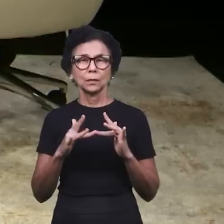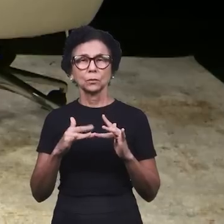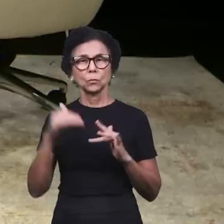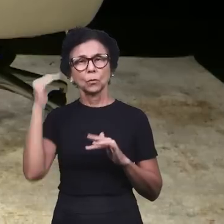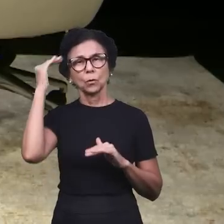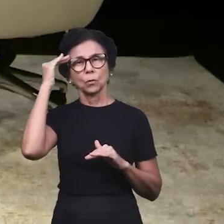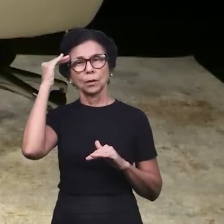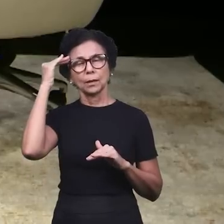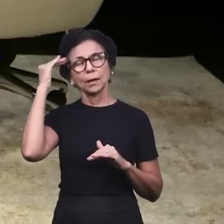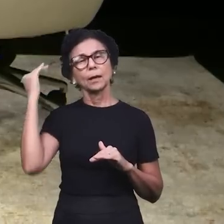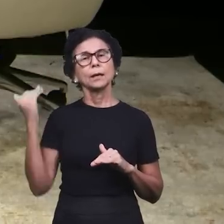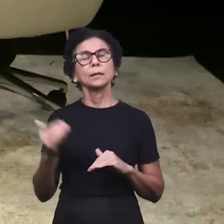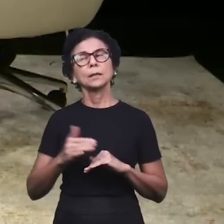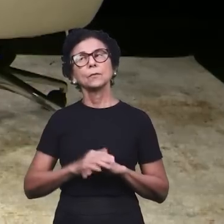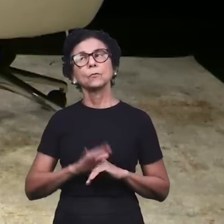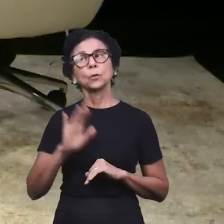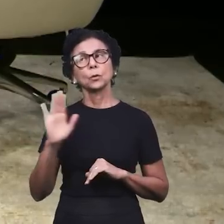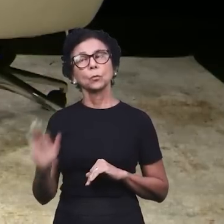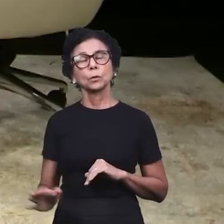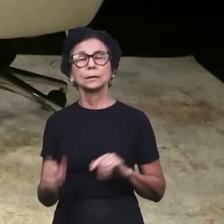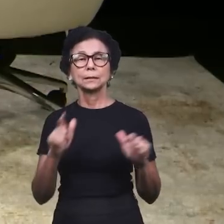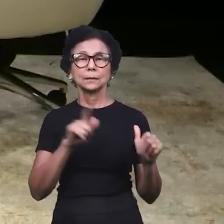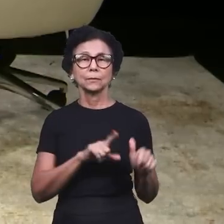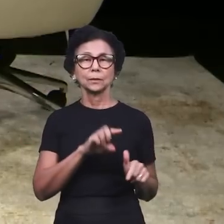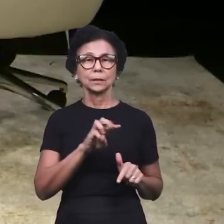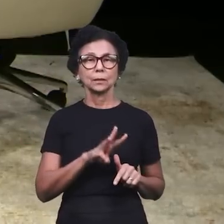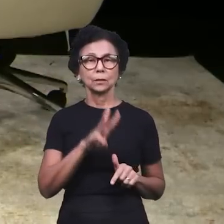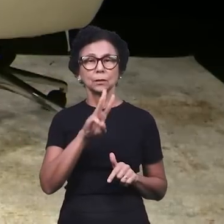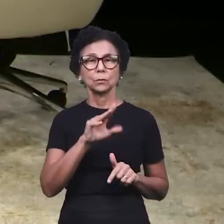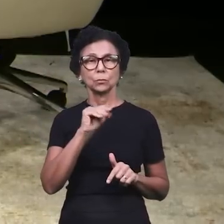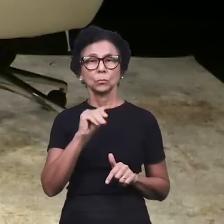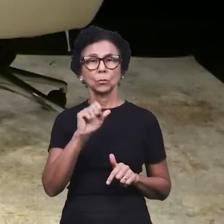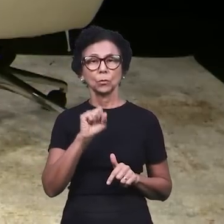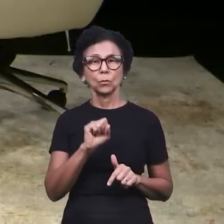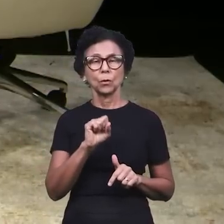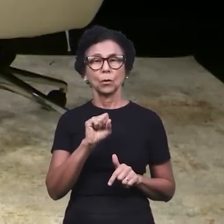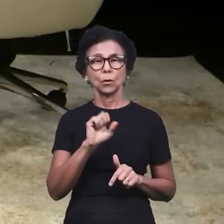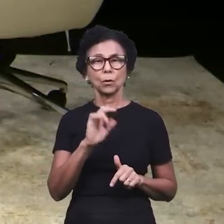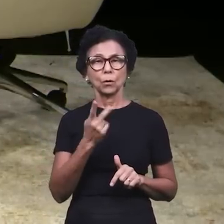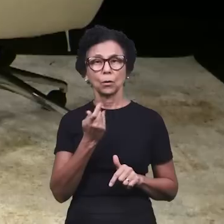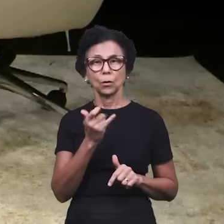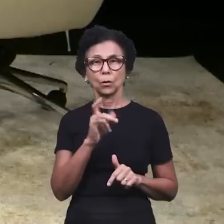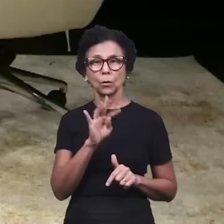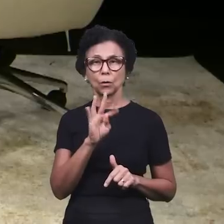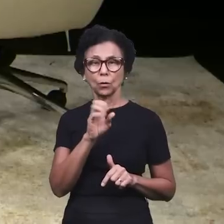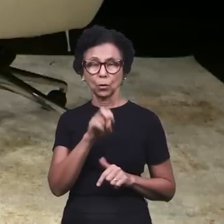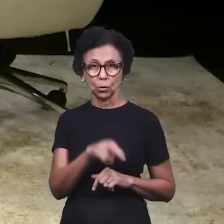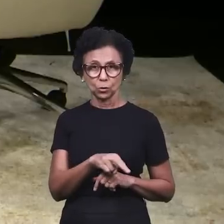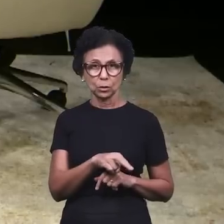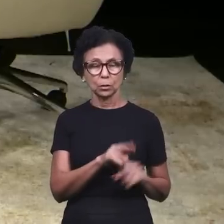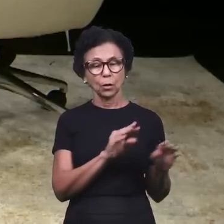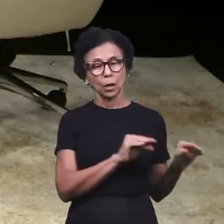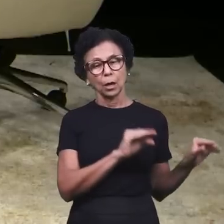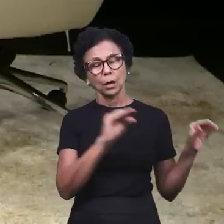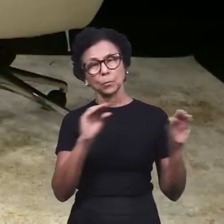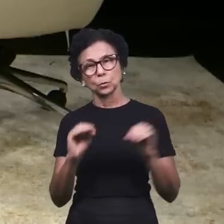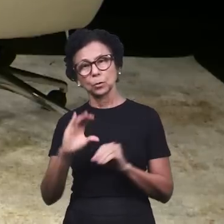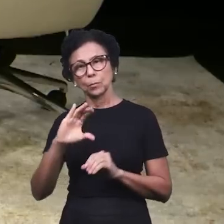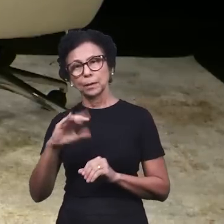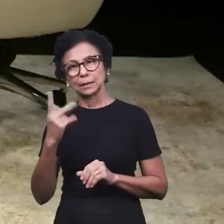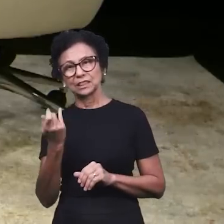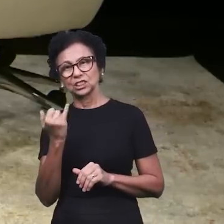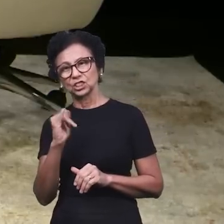de Washington para Chicago. Exato. Porque a casa que ele morava em Washington, ele passou para